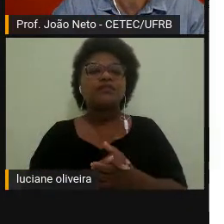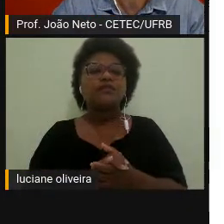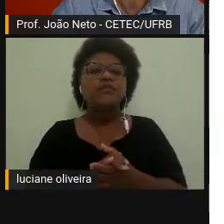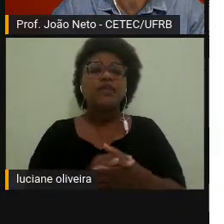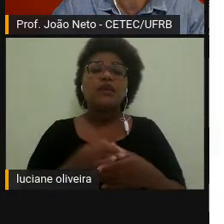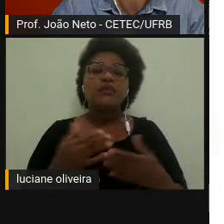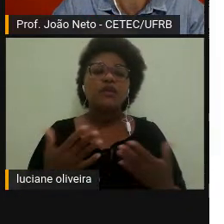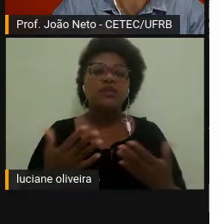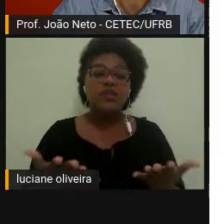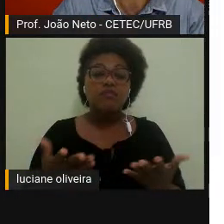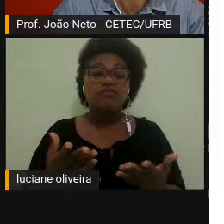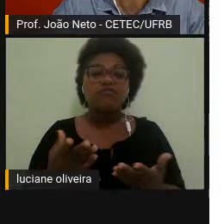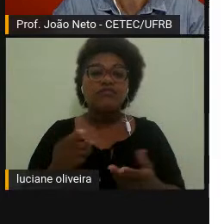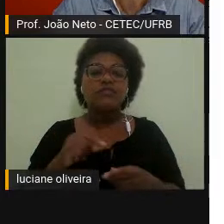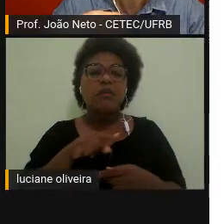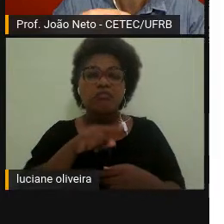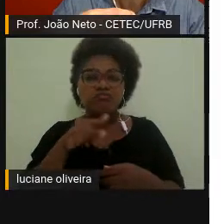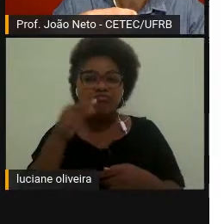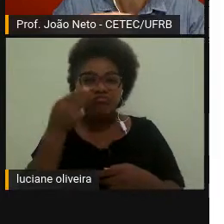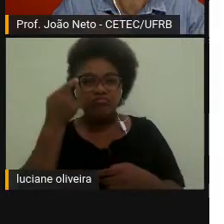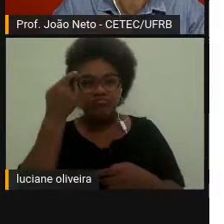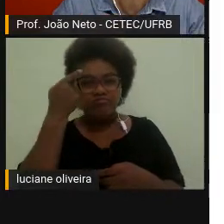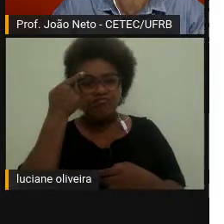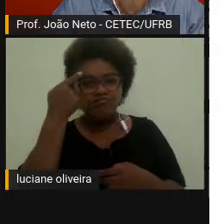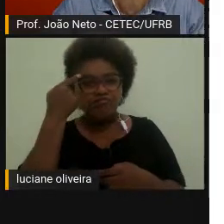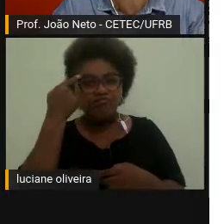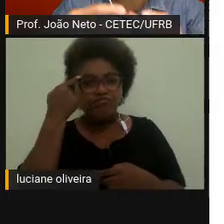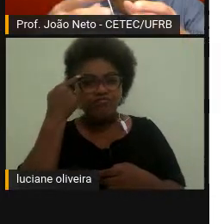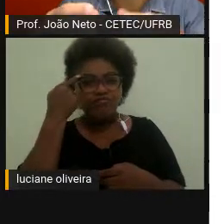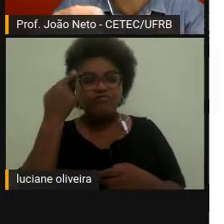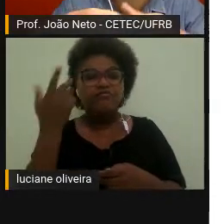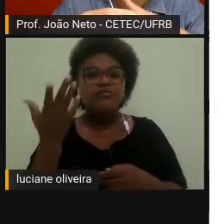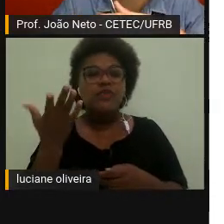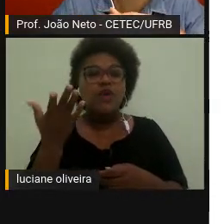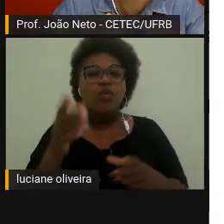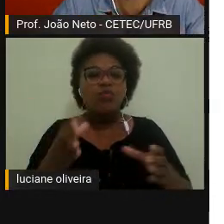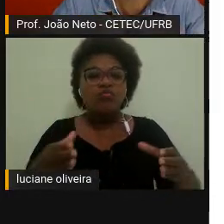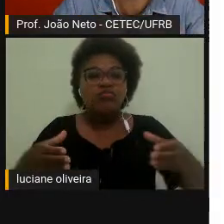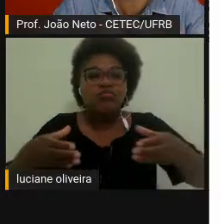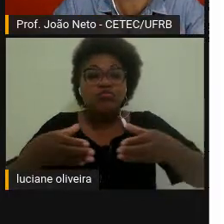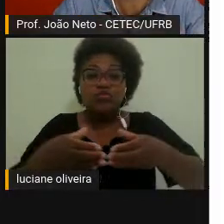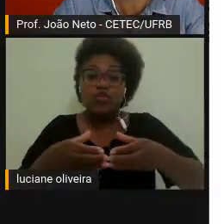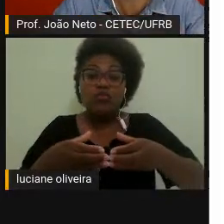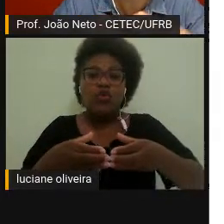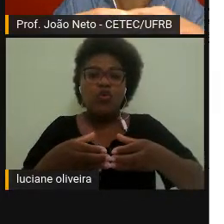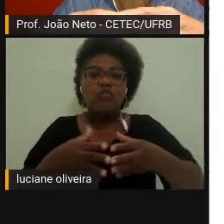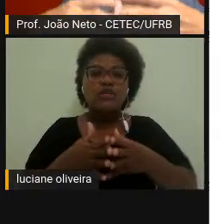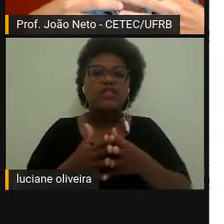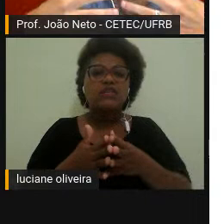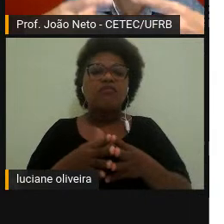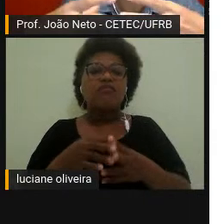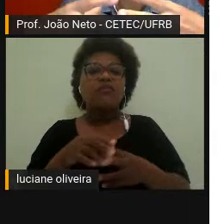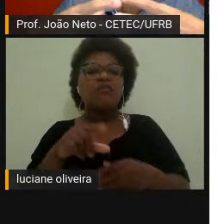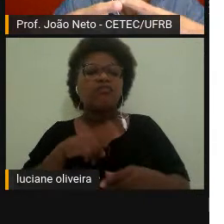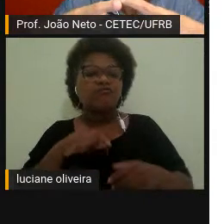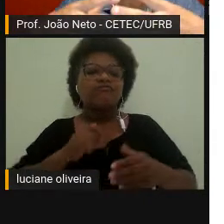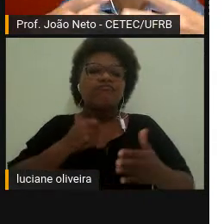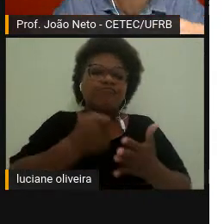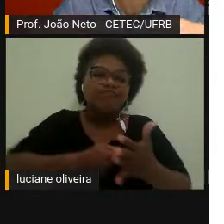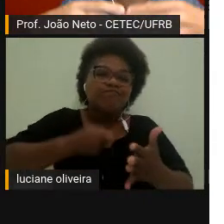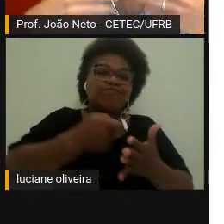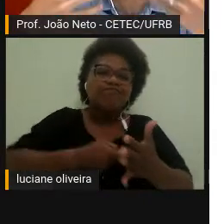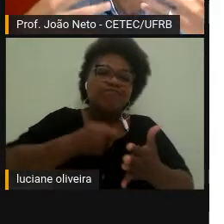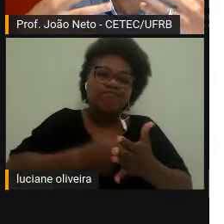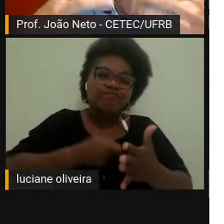se vocês perceberam percebam que a esse grupo geralmente esse grupo é um grupo que tem que lutar muito